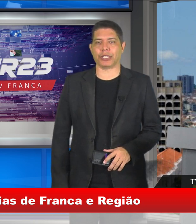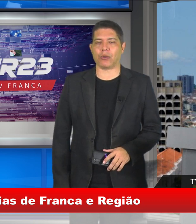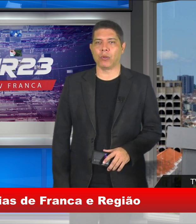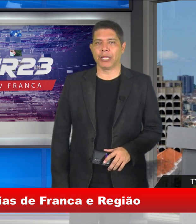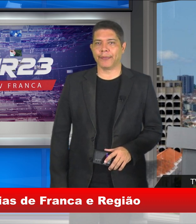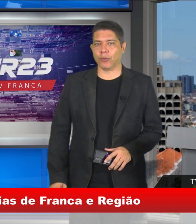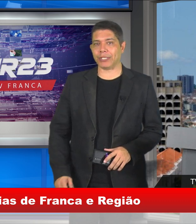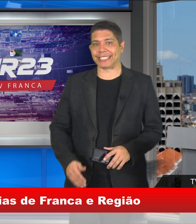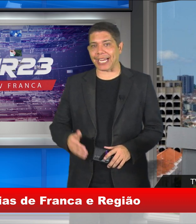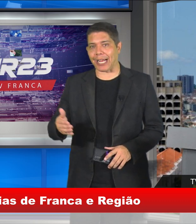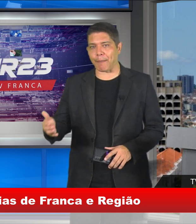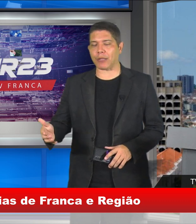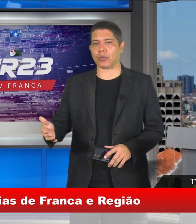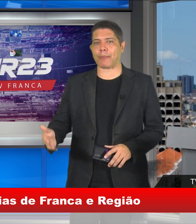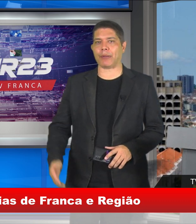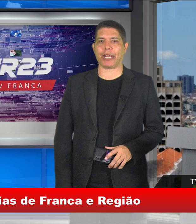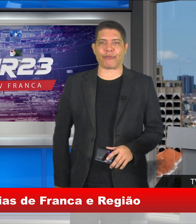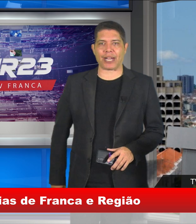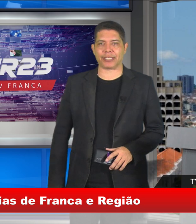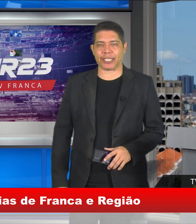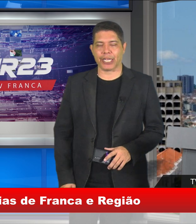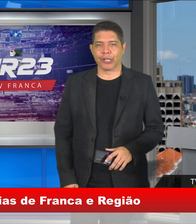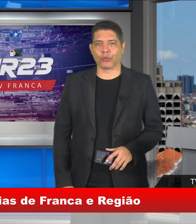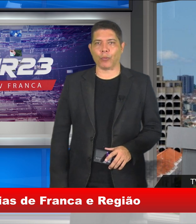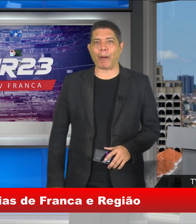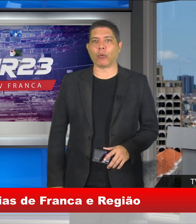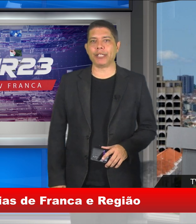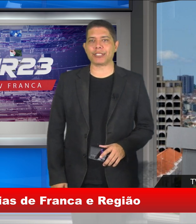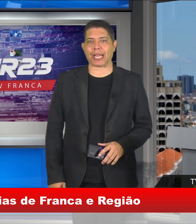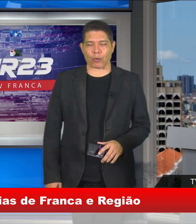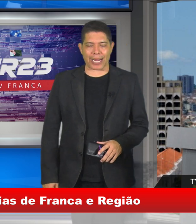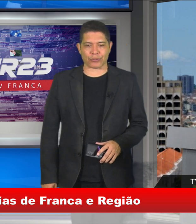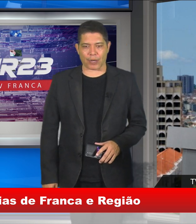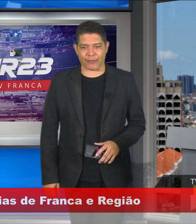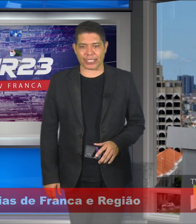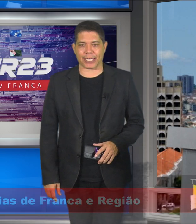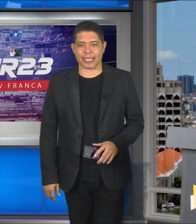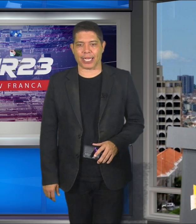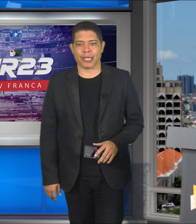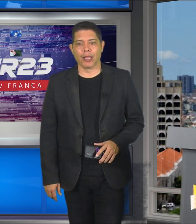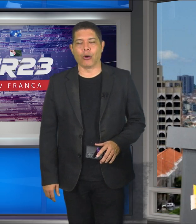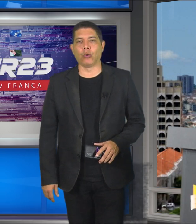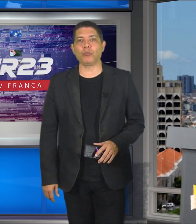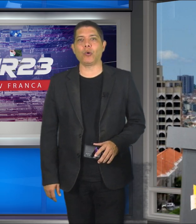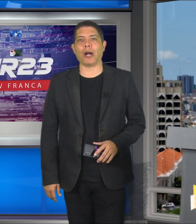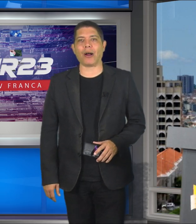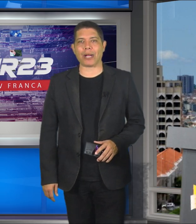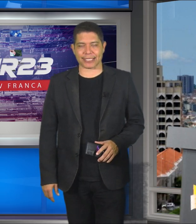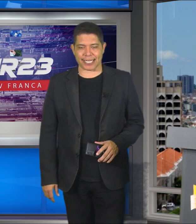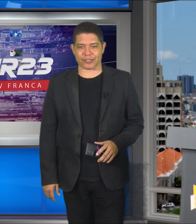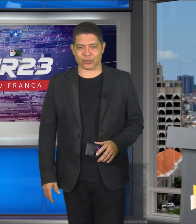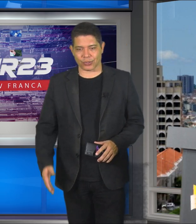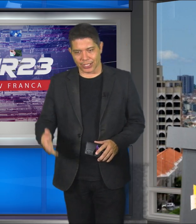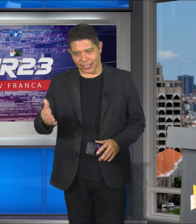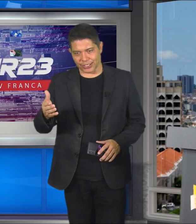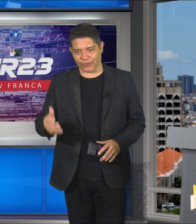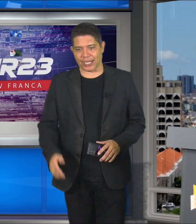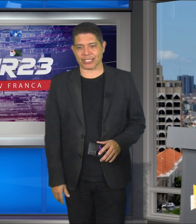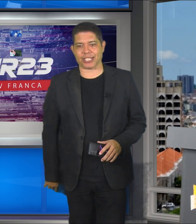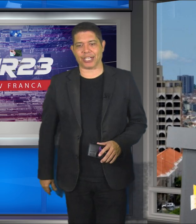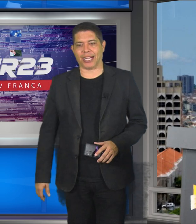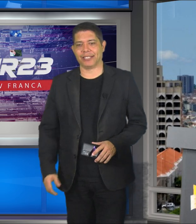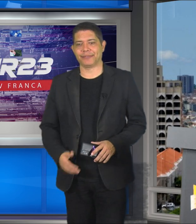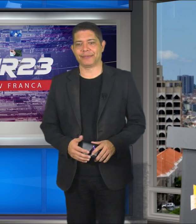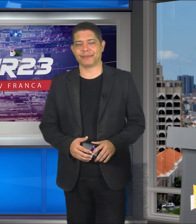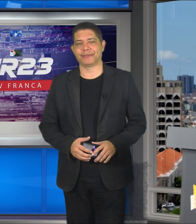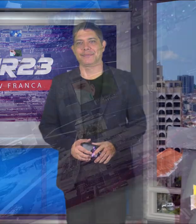o lanchão no encerramento da primeira fase do Paulista 4. É a veterana rumo ao acesso. A gente fala